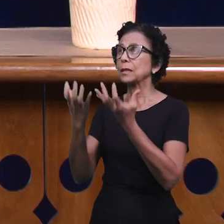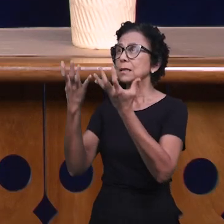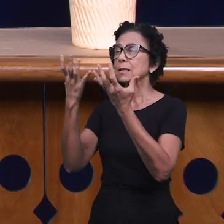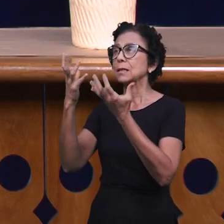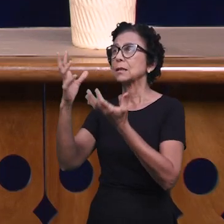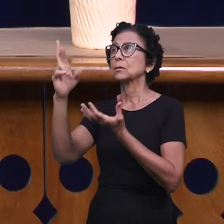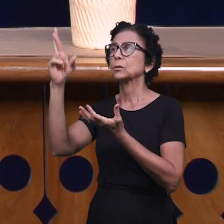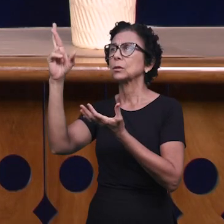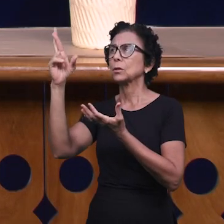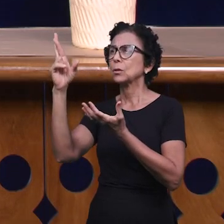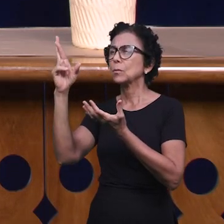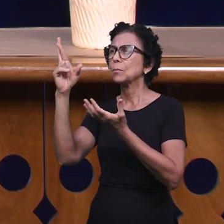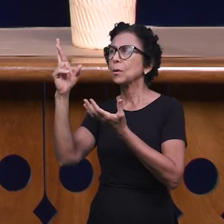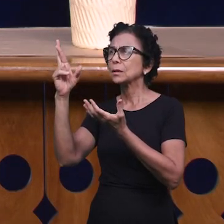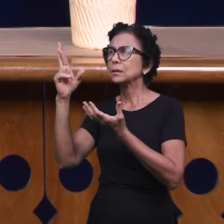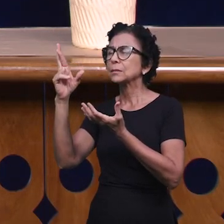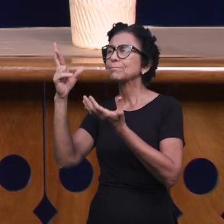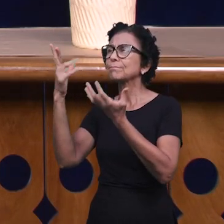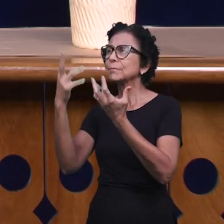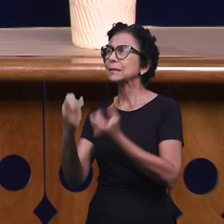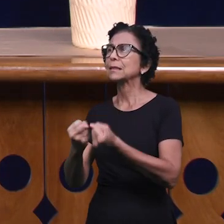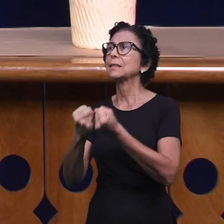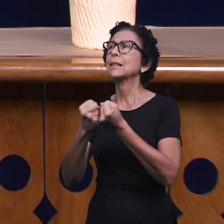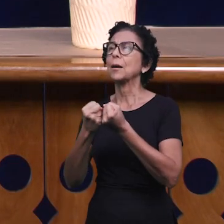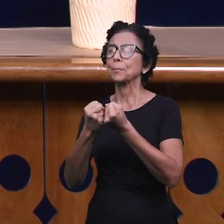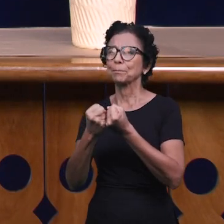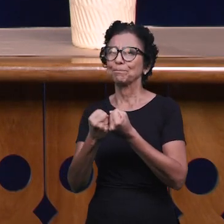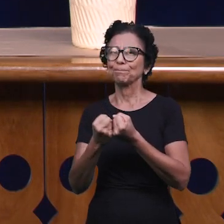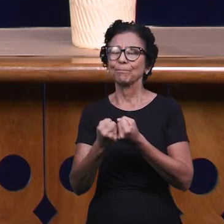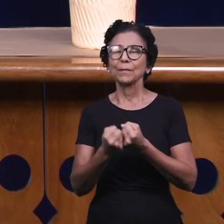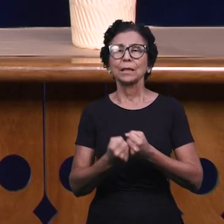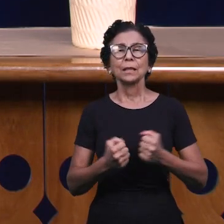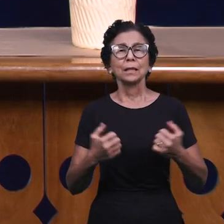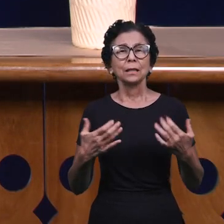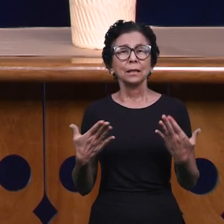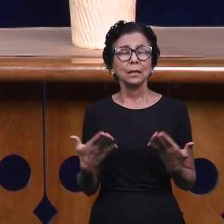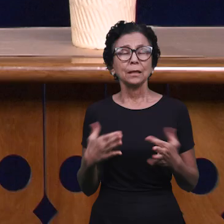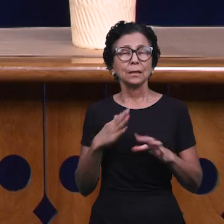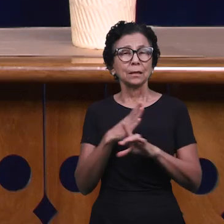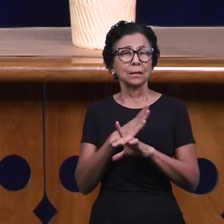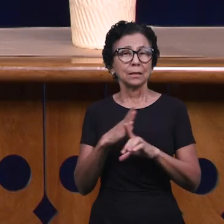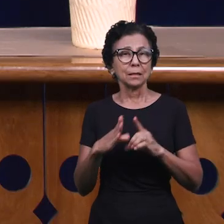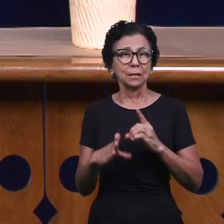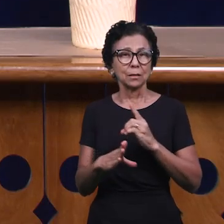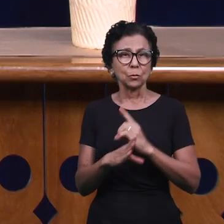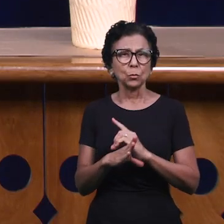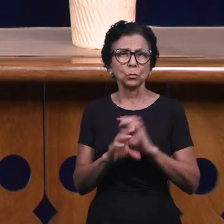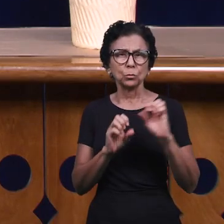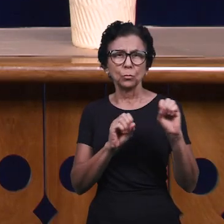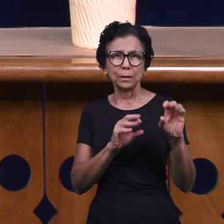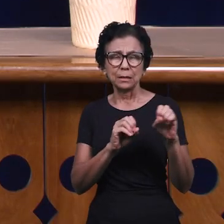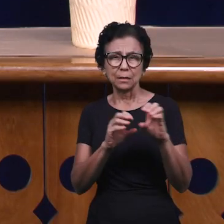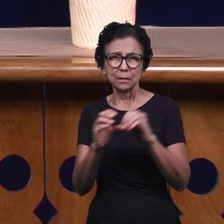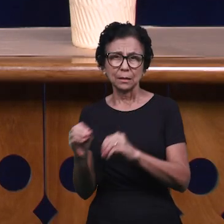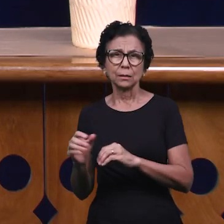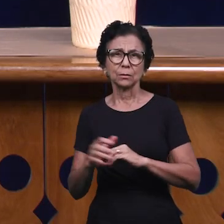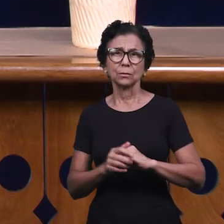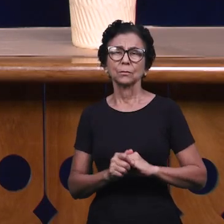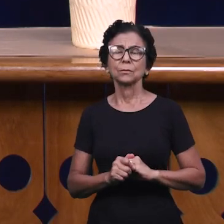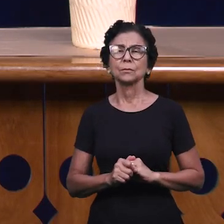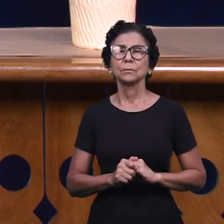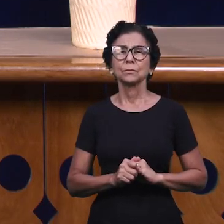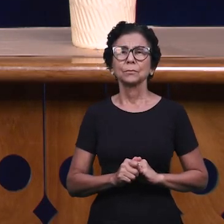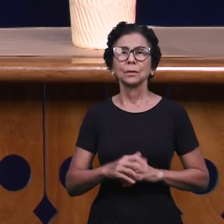que os ensinos dessa noite façam parte da nossa edificação espiritual.